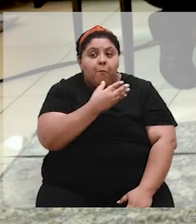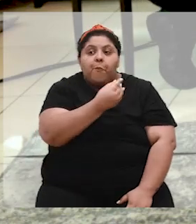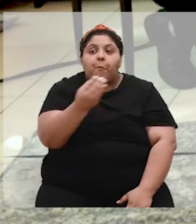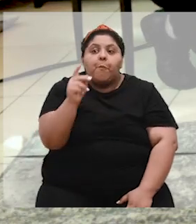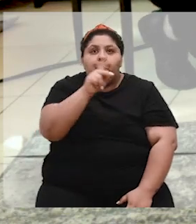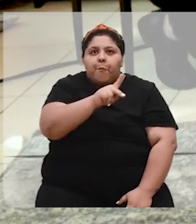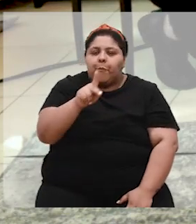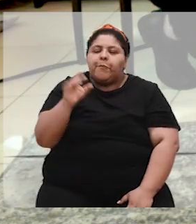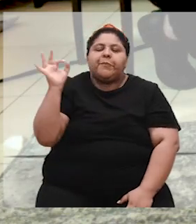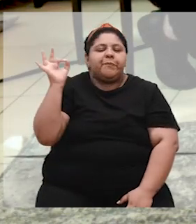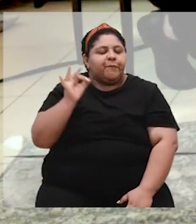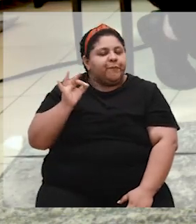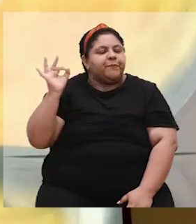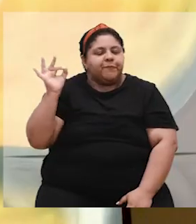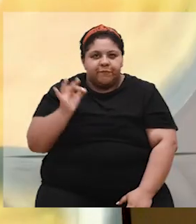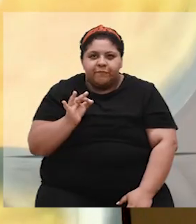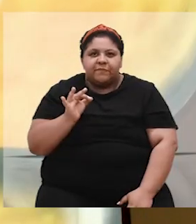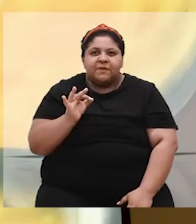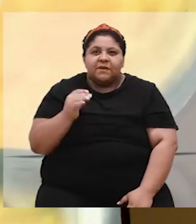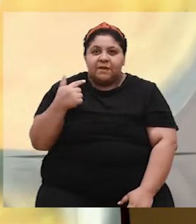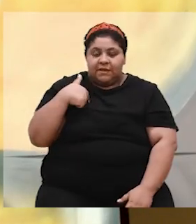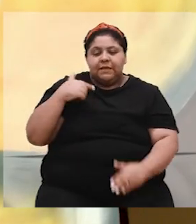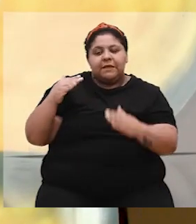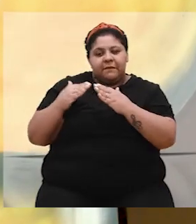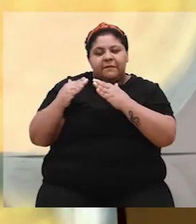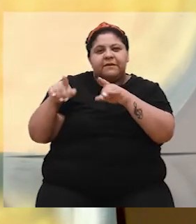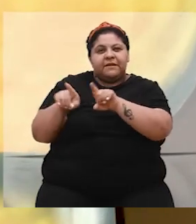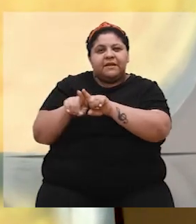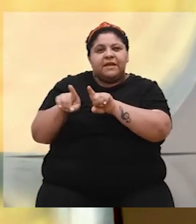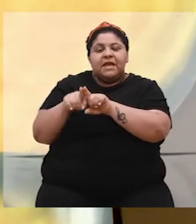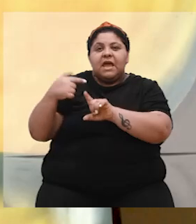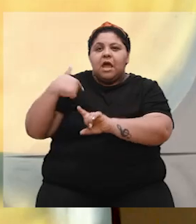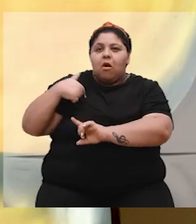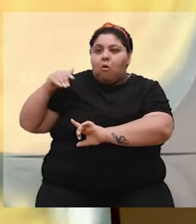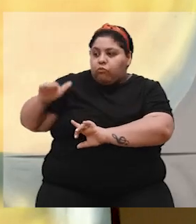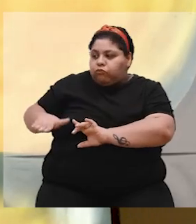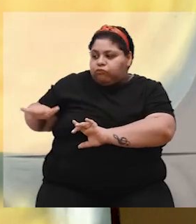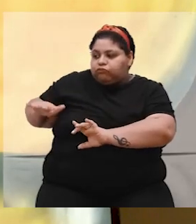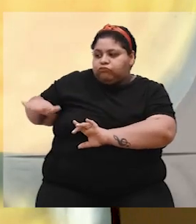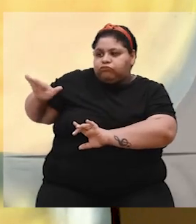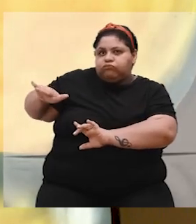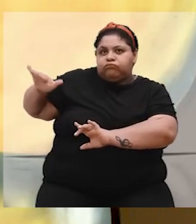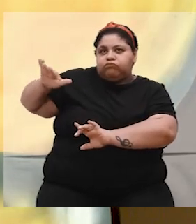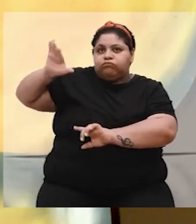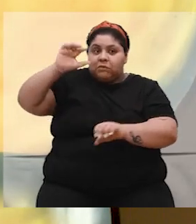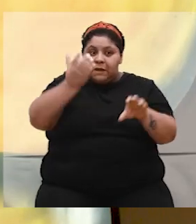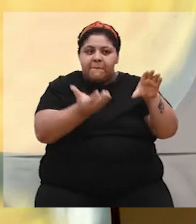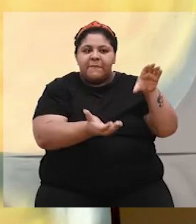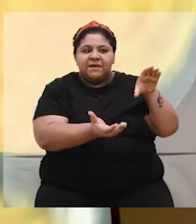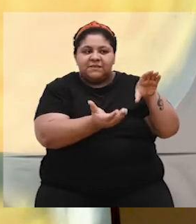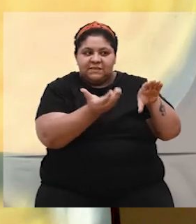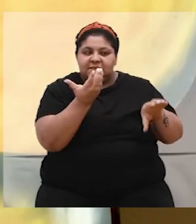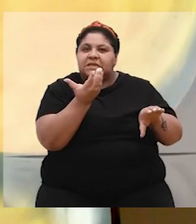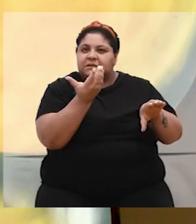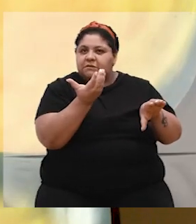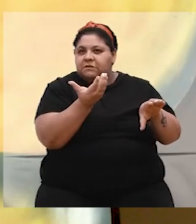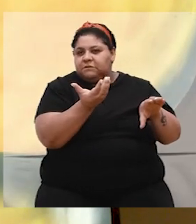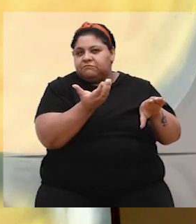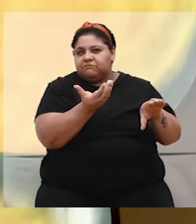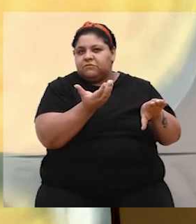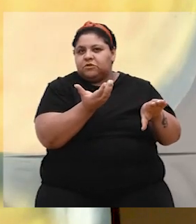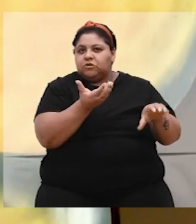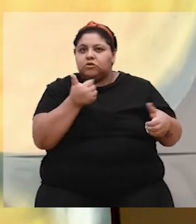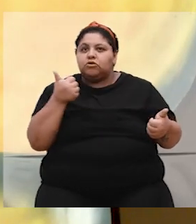professoras e professores maravilhosos. Lá em casa também. Eu cresci em Brasília, né? Numa Brasília